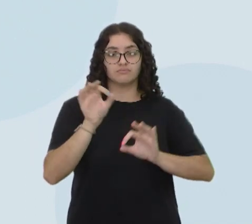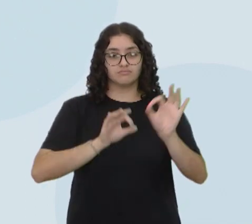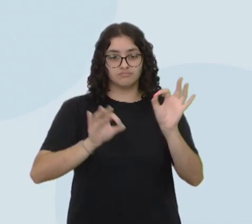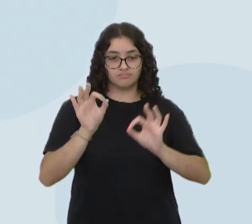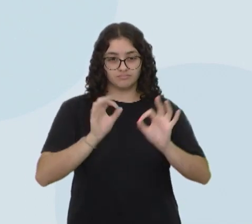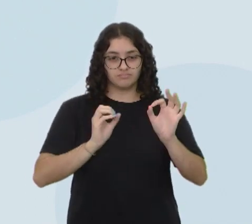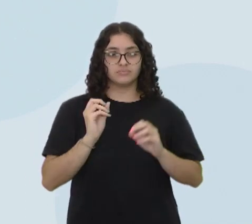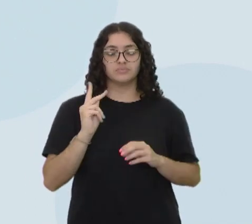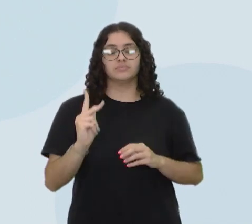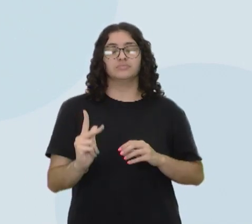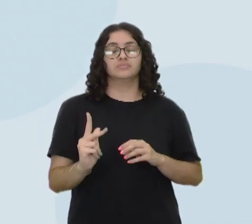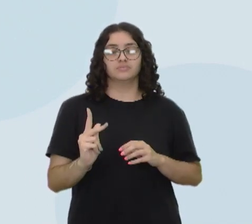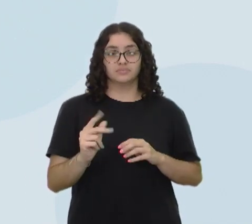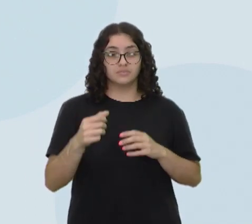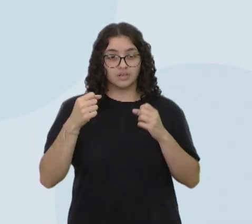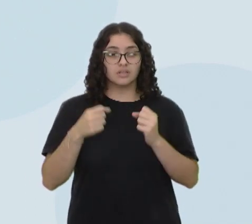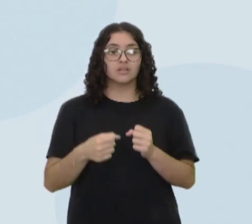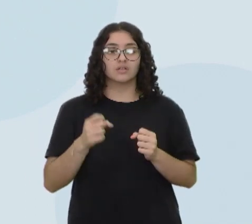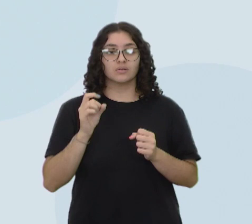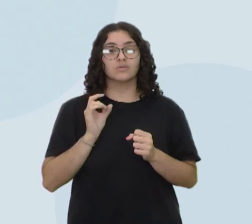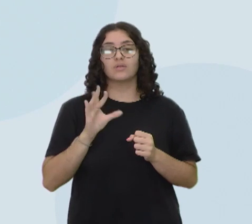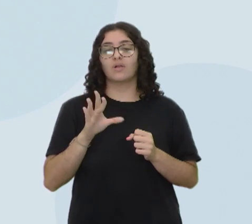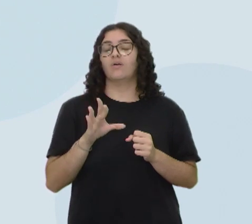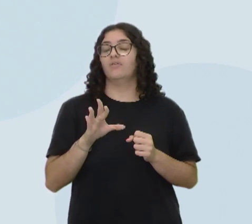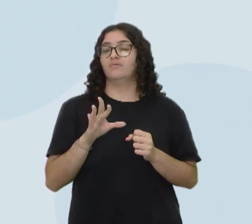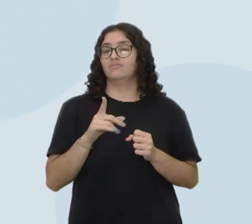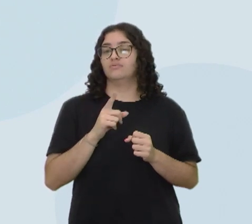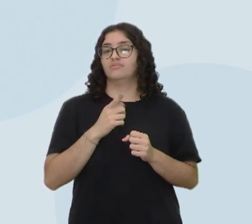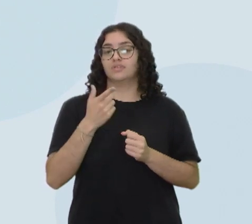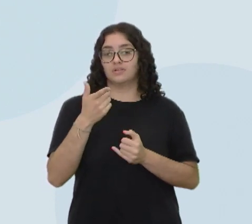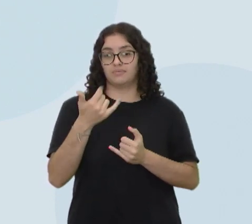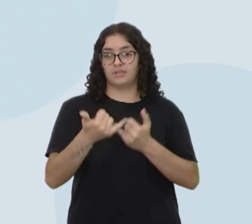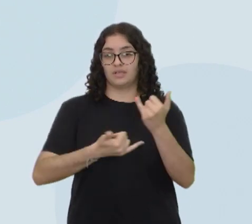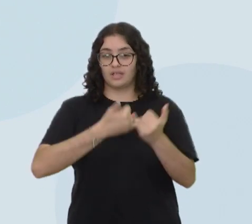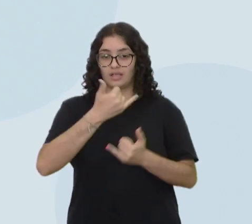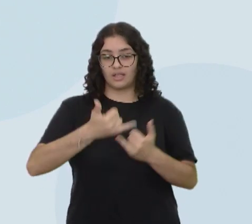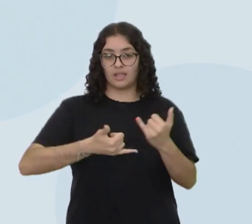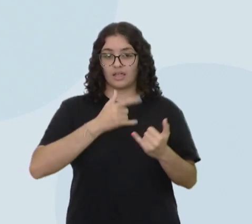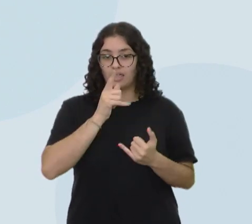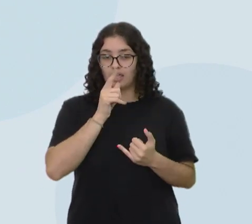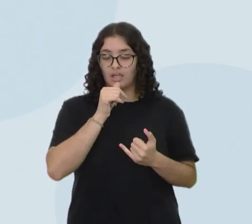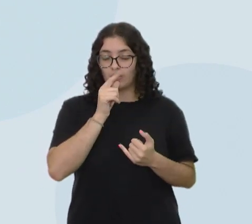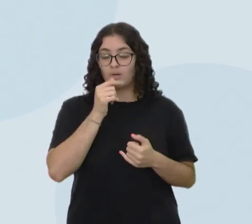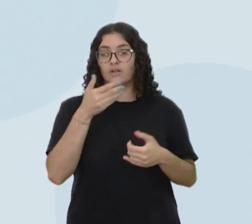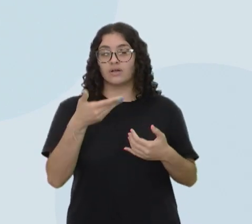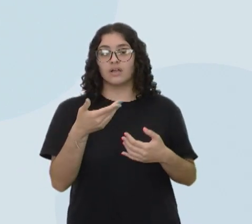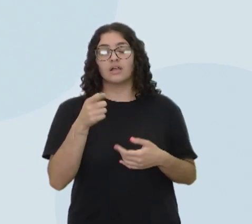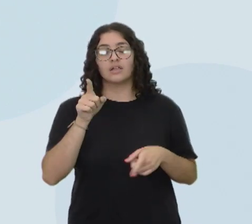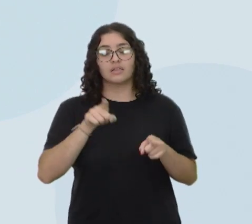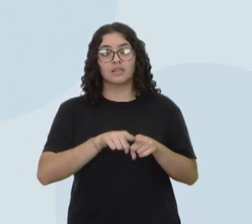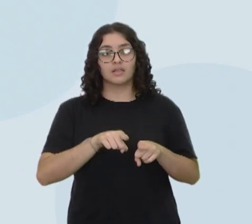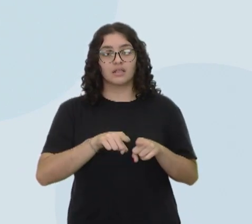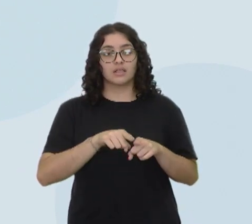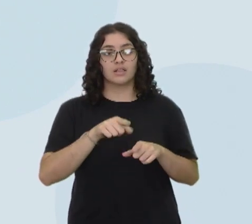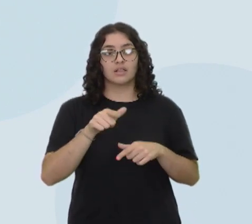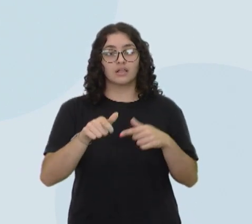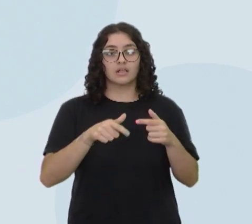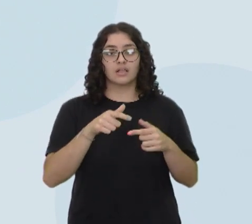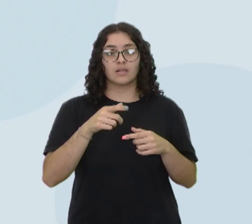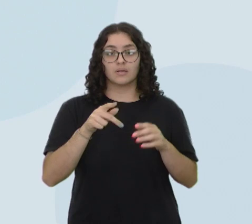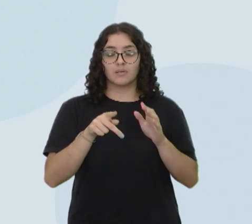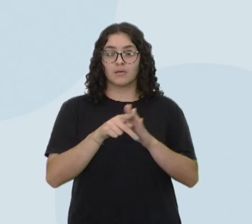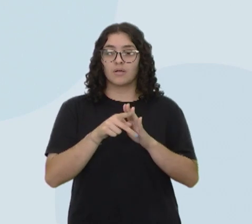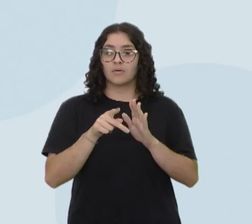tá? Essa recreação pode ser só você ir brincar lá no lago e tudo mais, assim como serviços